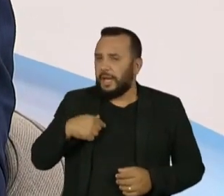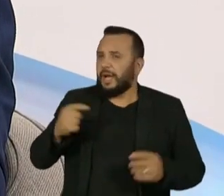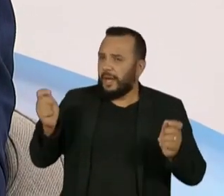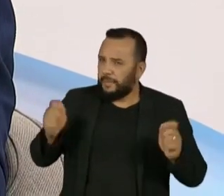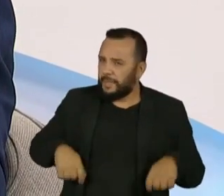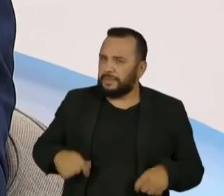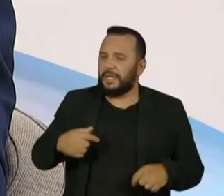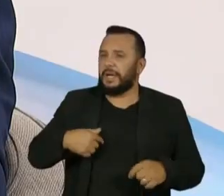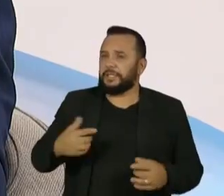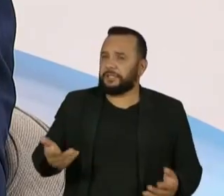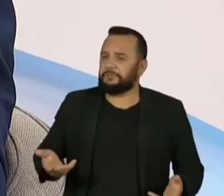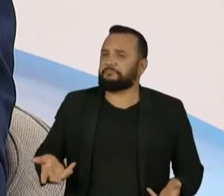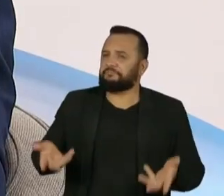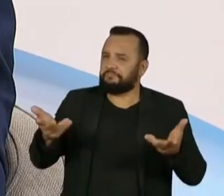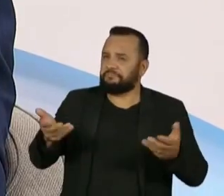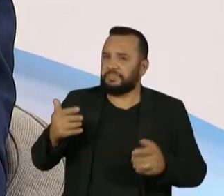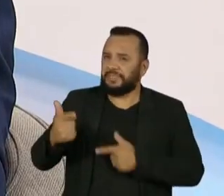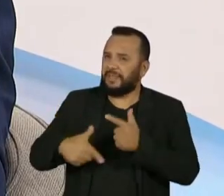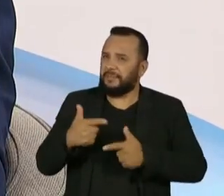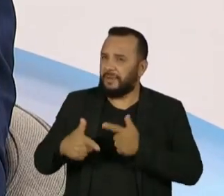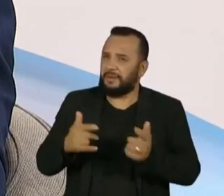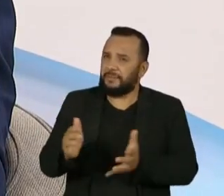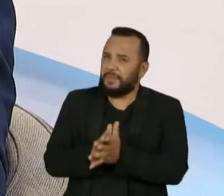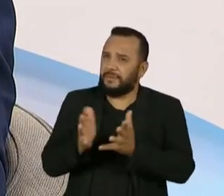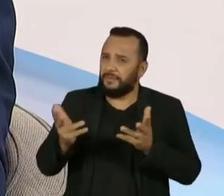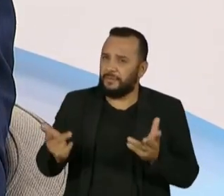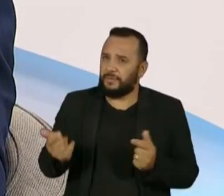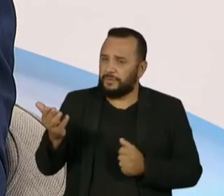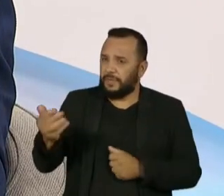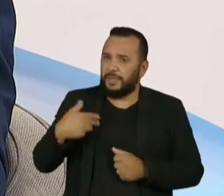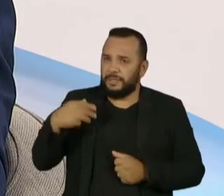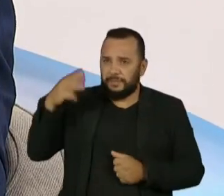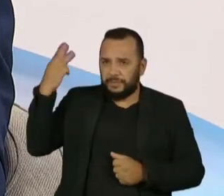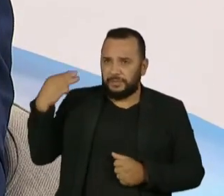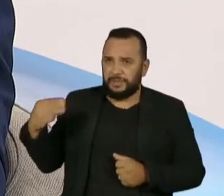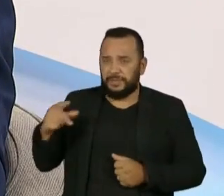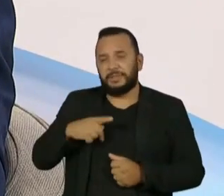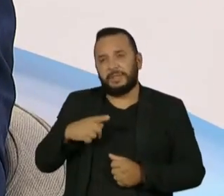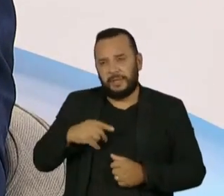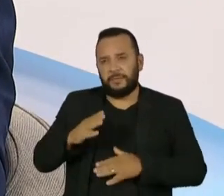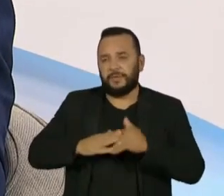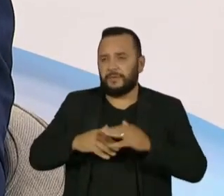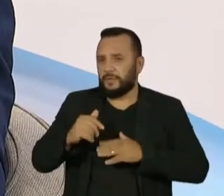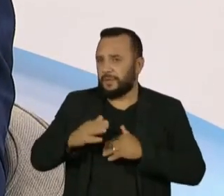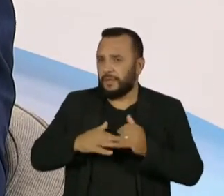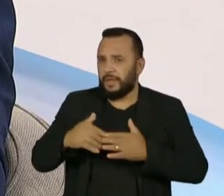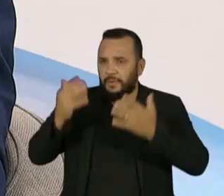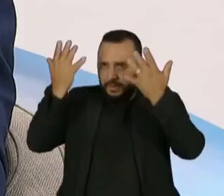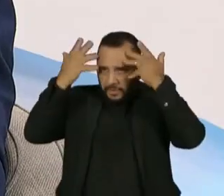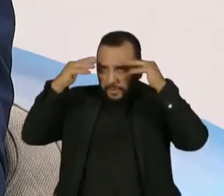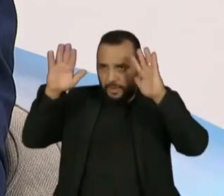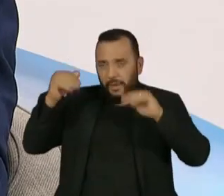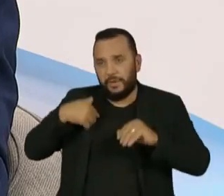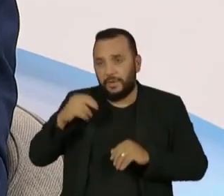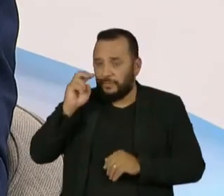capacidade, né? Tem feito um trabalho extraordinário, ela tem um talento natural. Eu assisti 2 eventos com ela, um negócio impressionante a comunicação